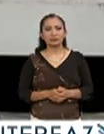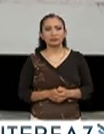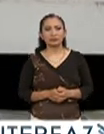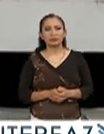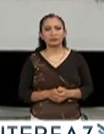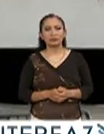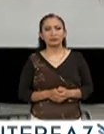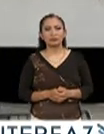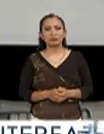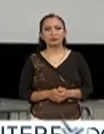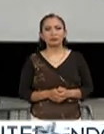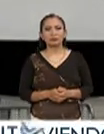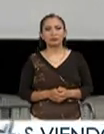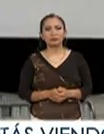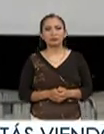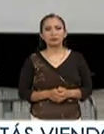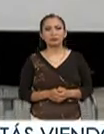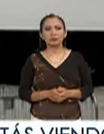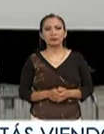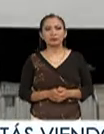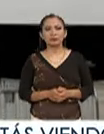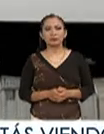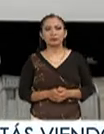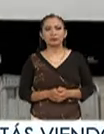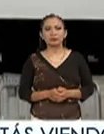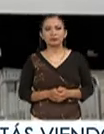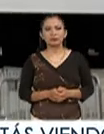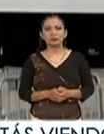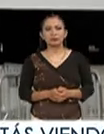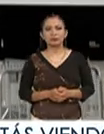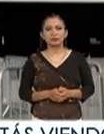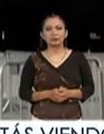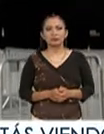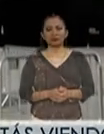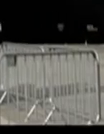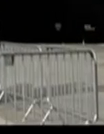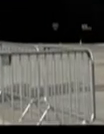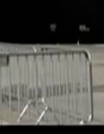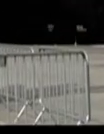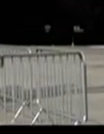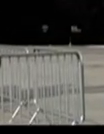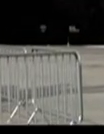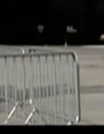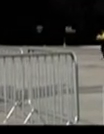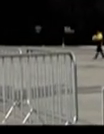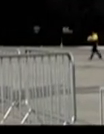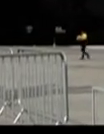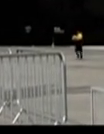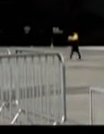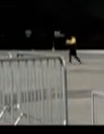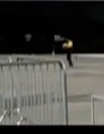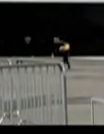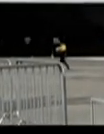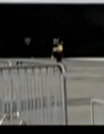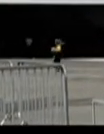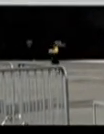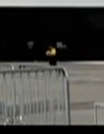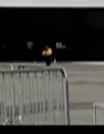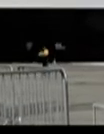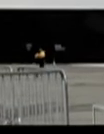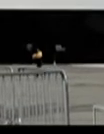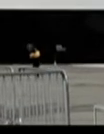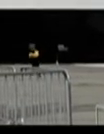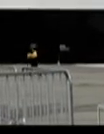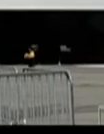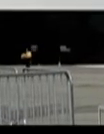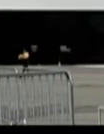é uma mão que tem um formato muito próximo do formato da América Latina na questão geográfica. E quando sai esse